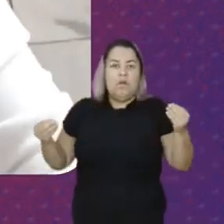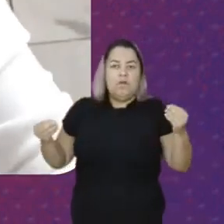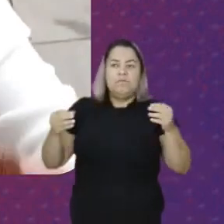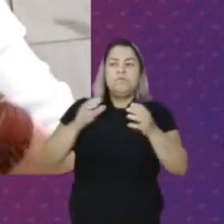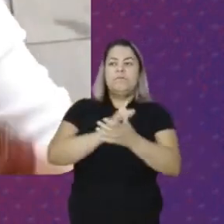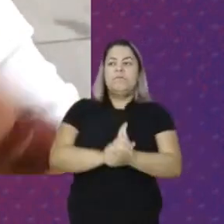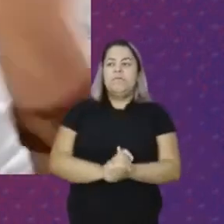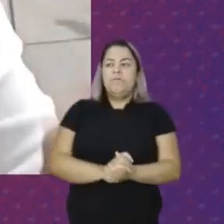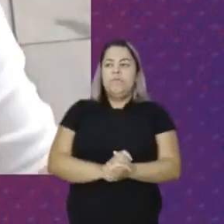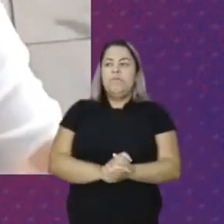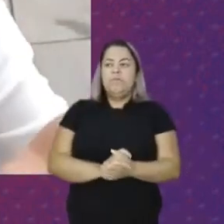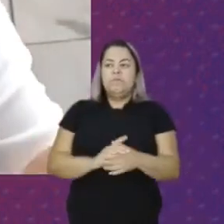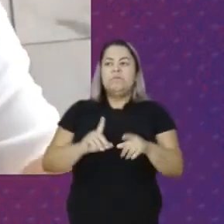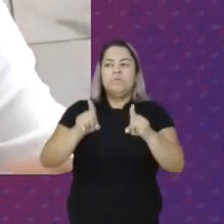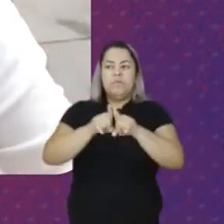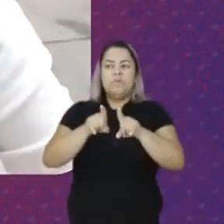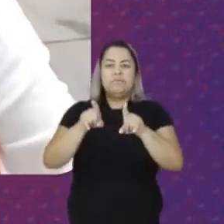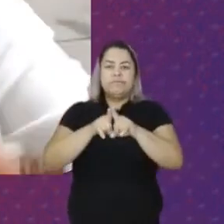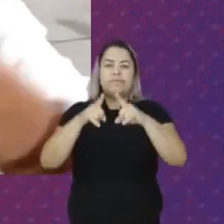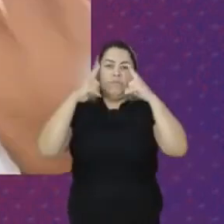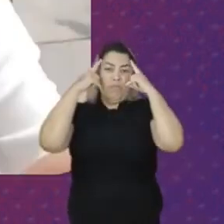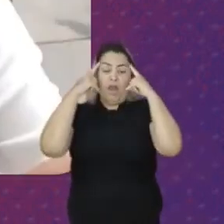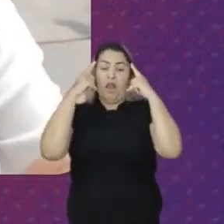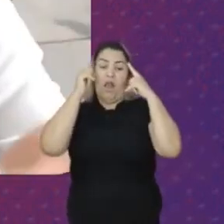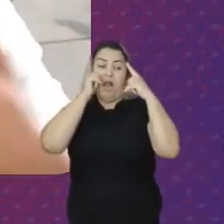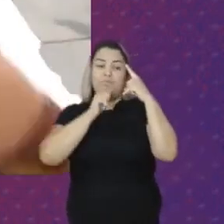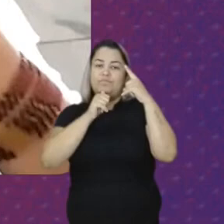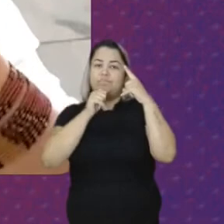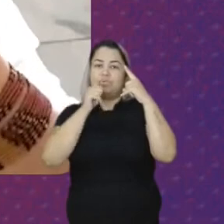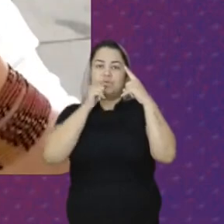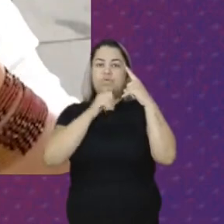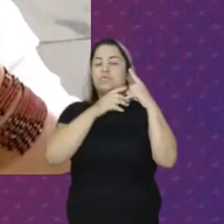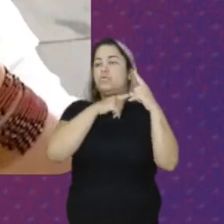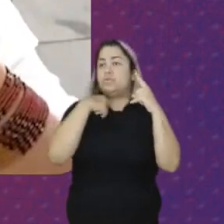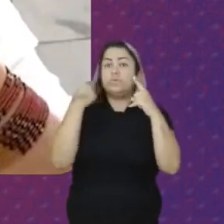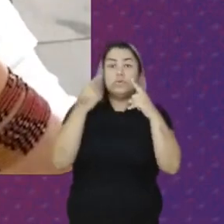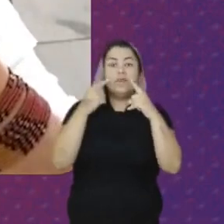decorrência disso, os índices de feminicídio no país também